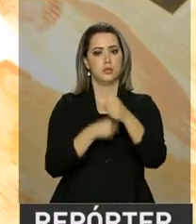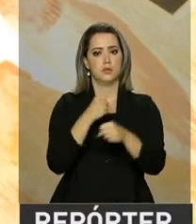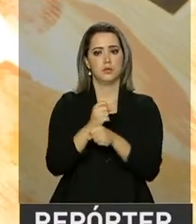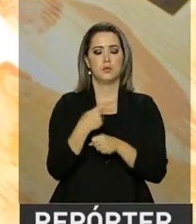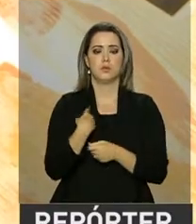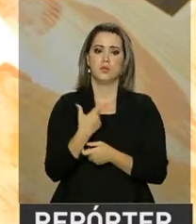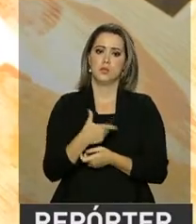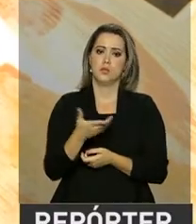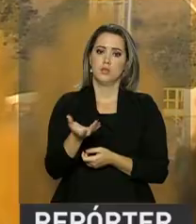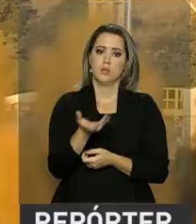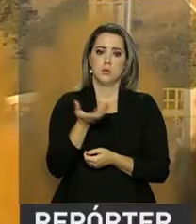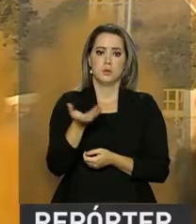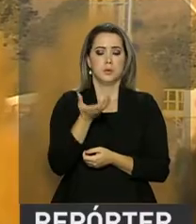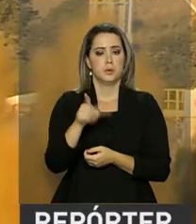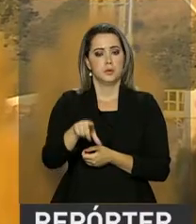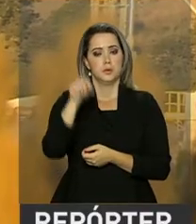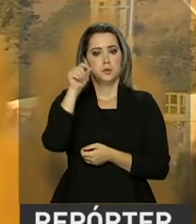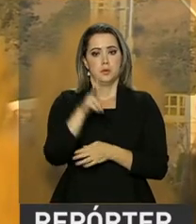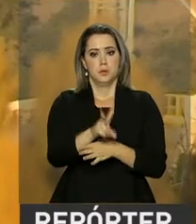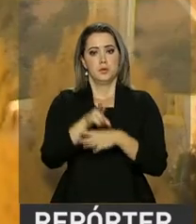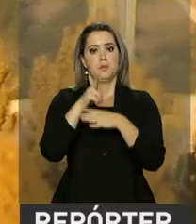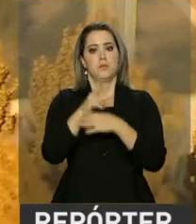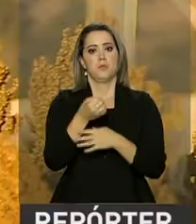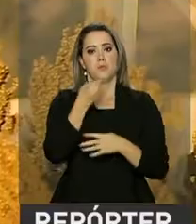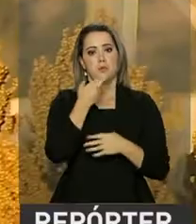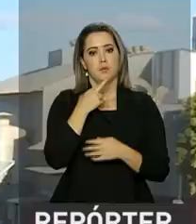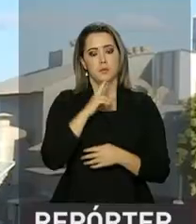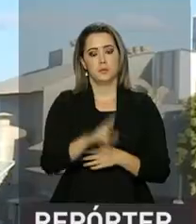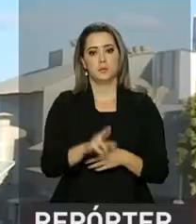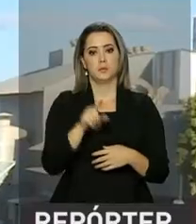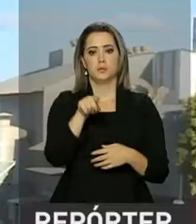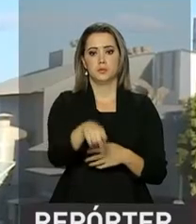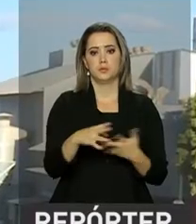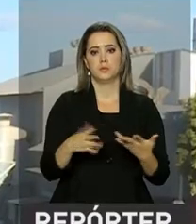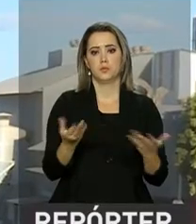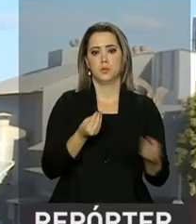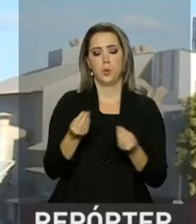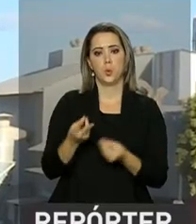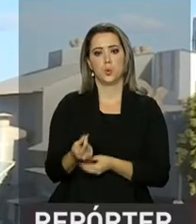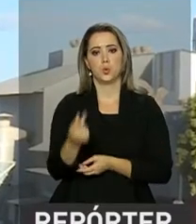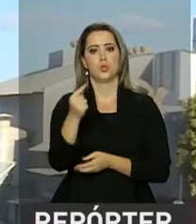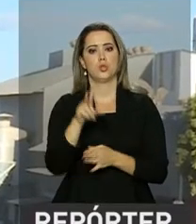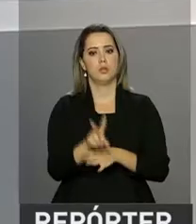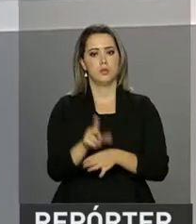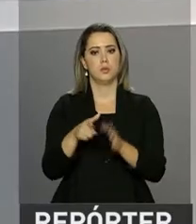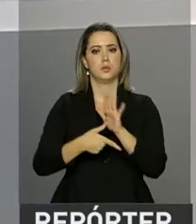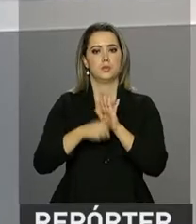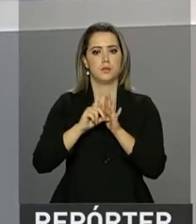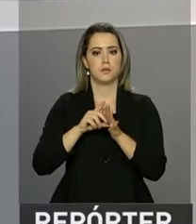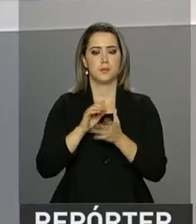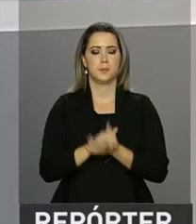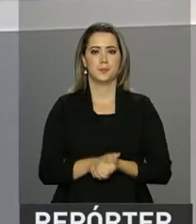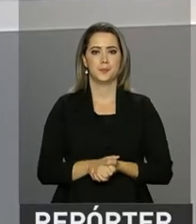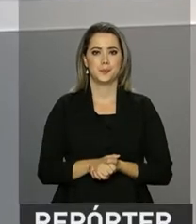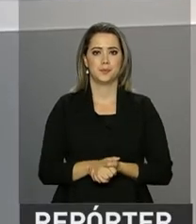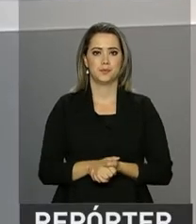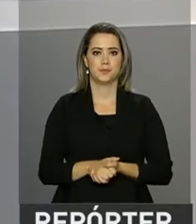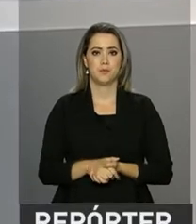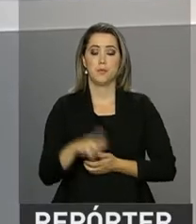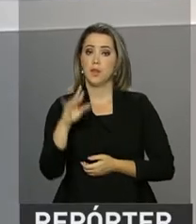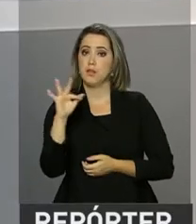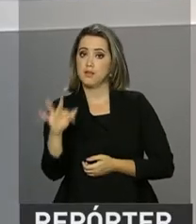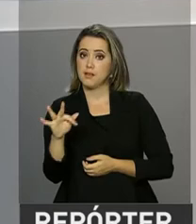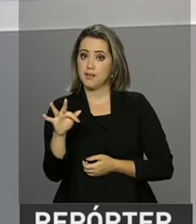pegar esse pré custeio e aí você faz bons negócios com dinheiro na frente a receita federal